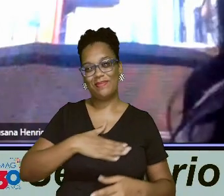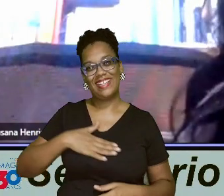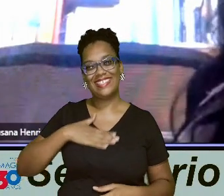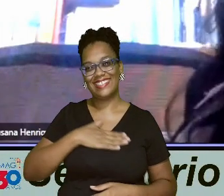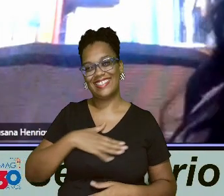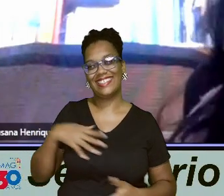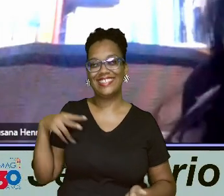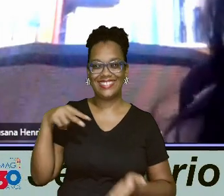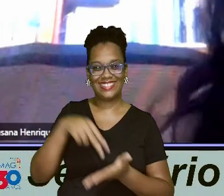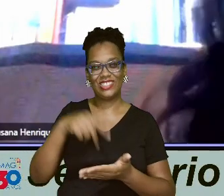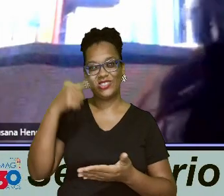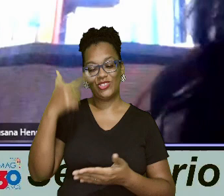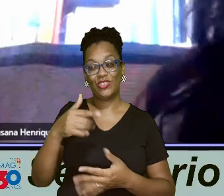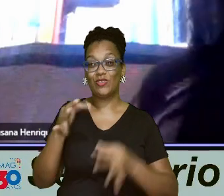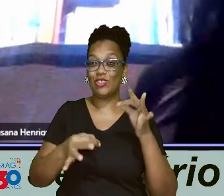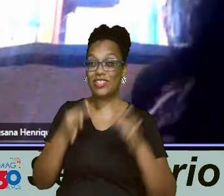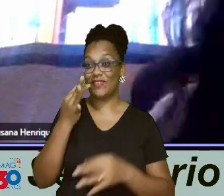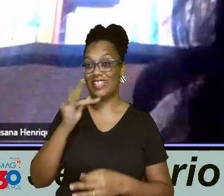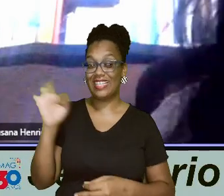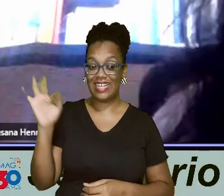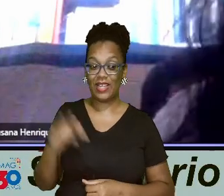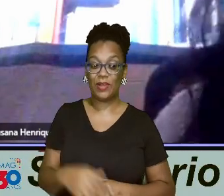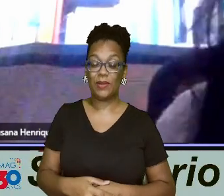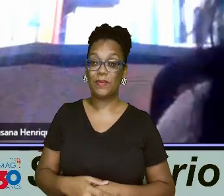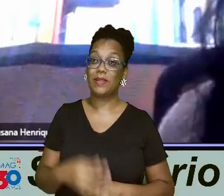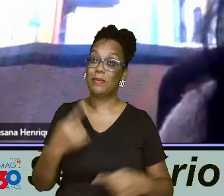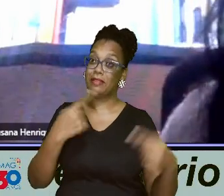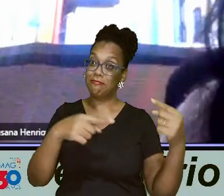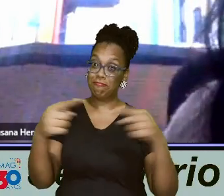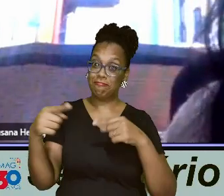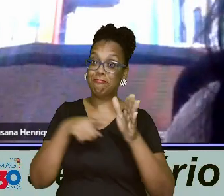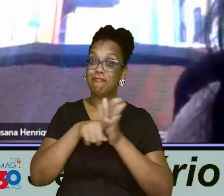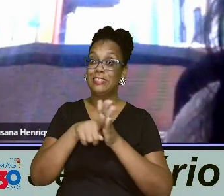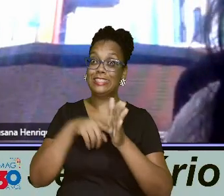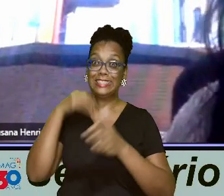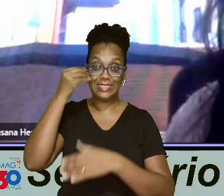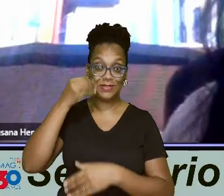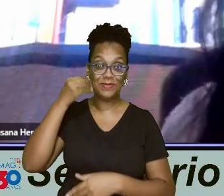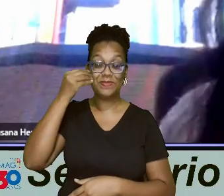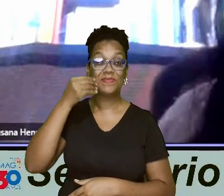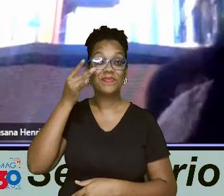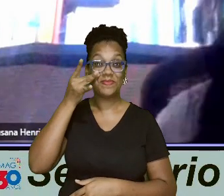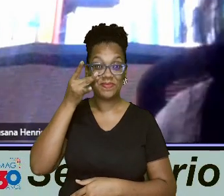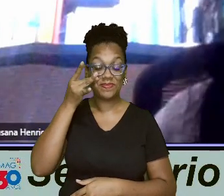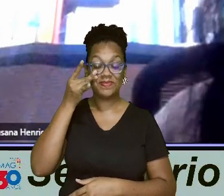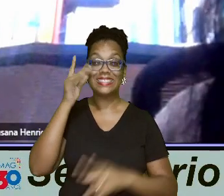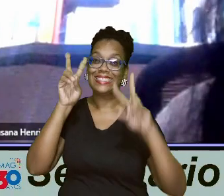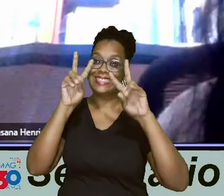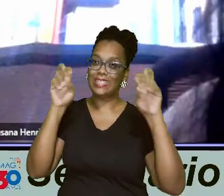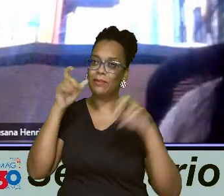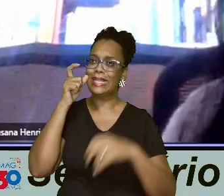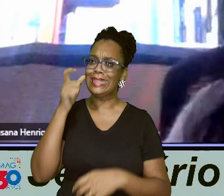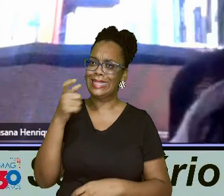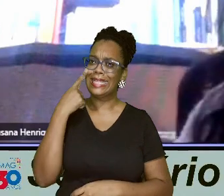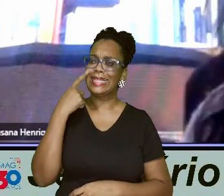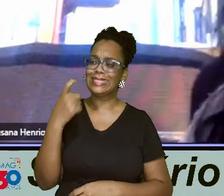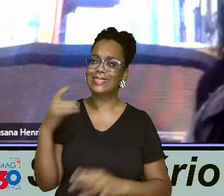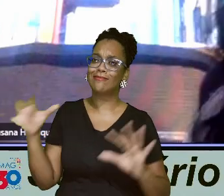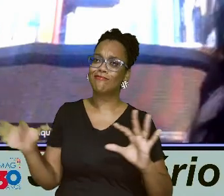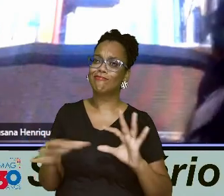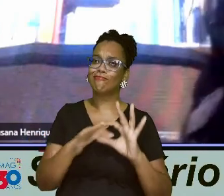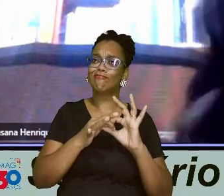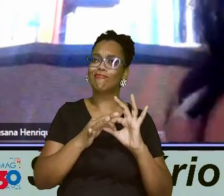no âmbito da Justiça Federal, ainda mais para debater pesquisa empírica e um tema tão interessante ligado à